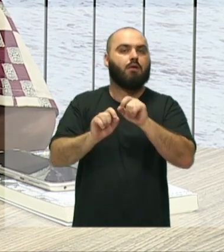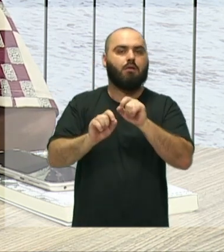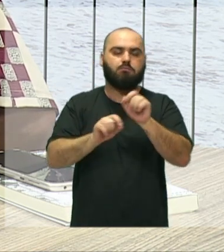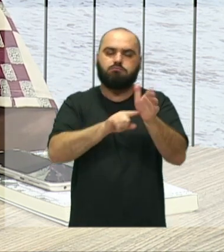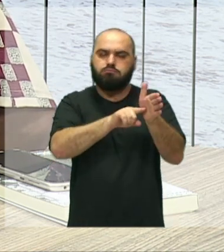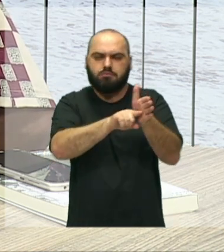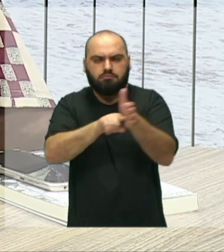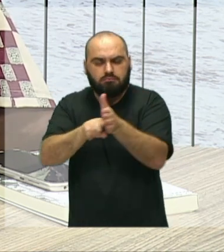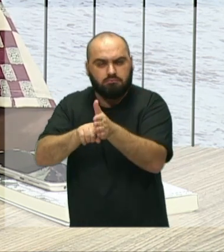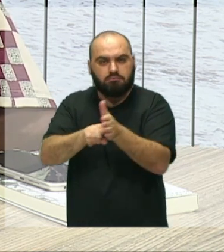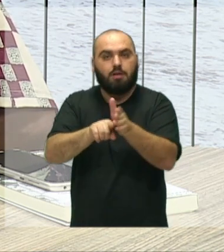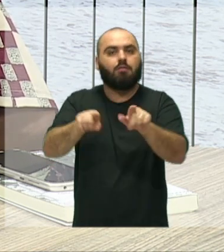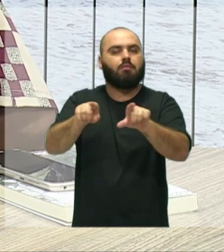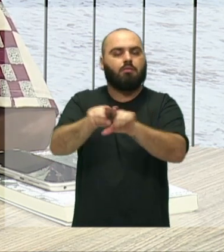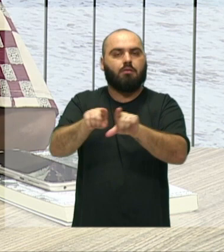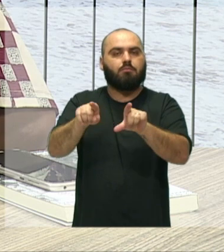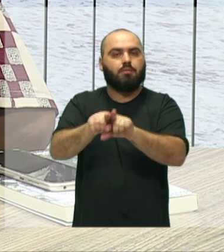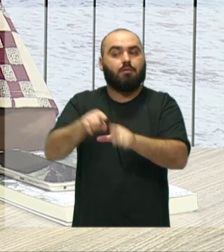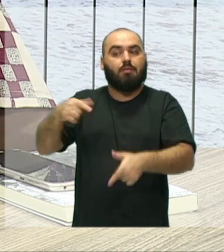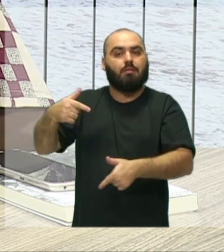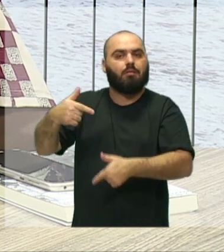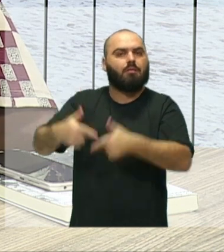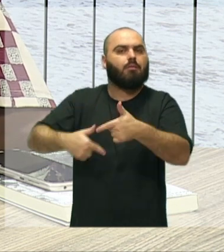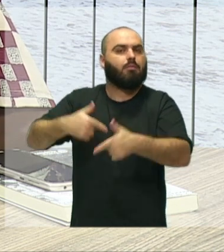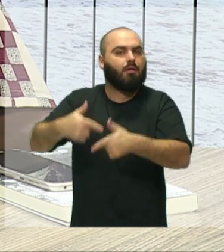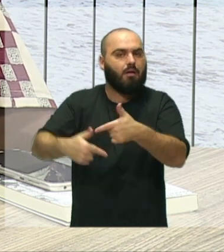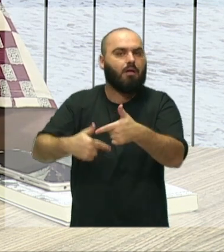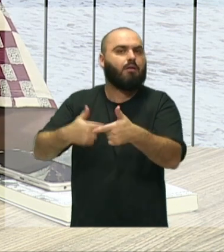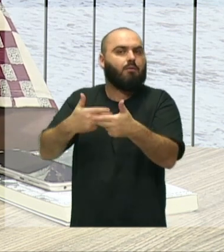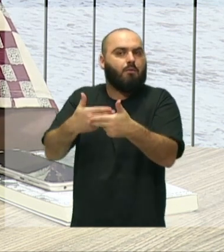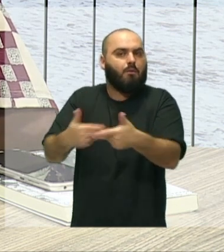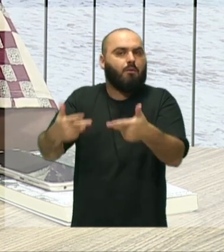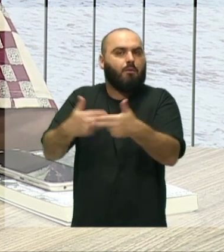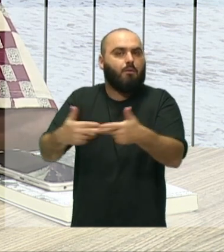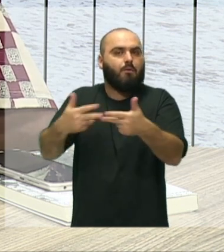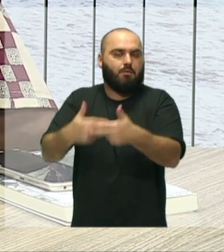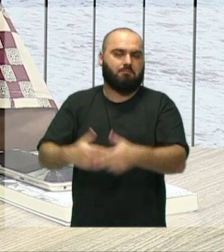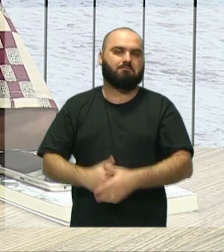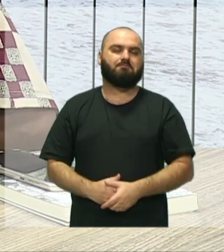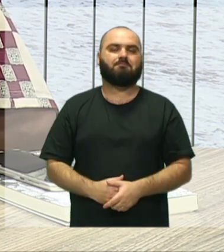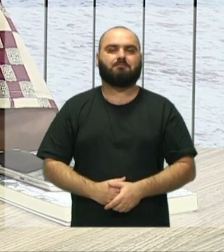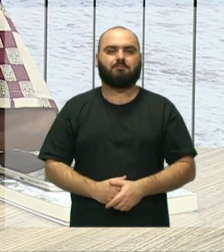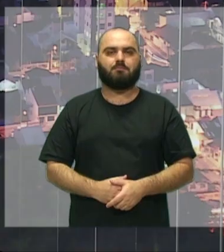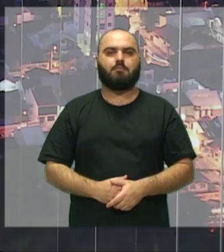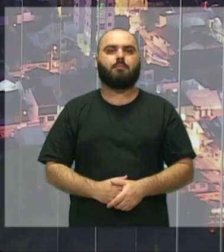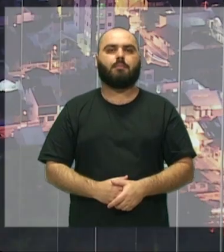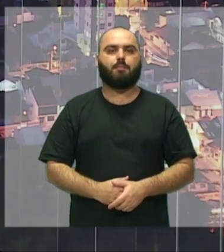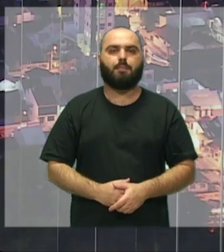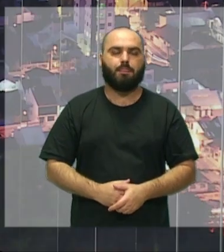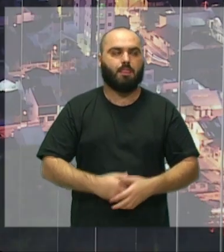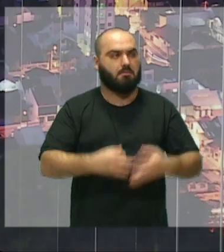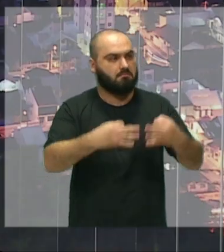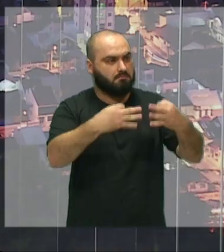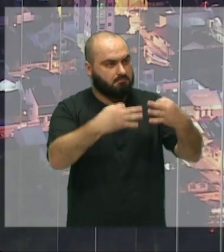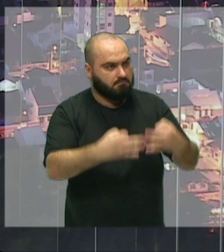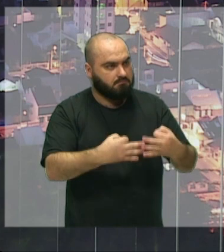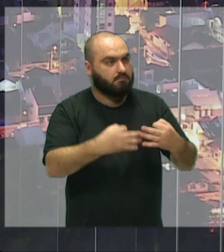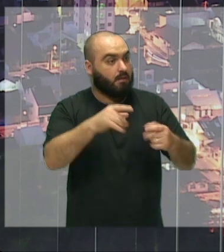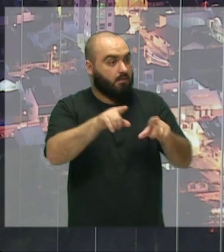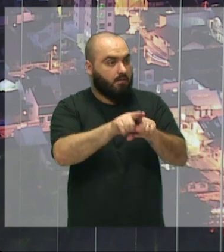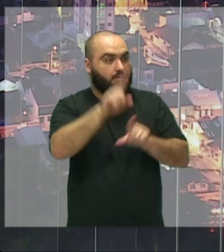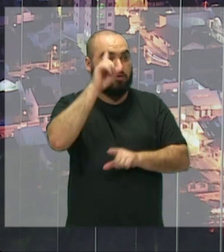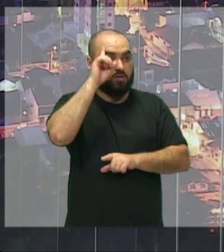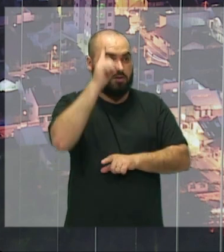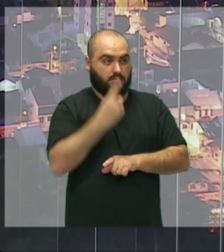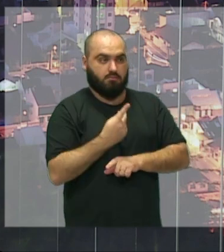e também sobre as nossas demandas e os nossos anseios. Com certeza, inclusive o dia que eu lhe